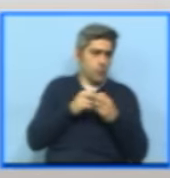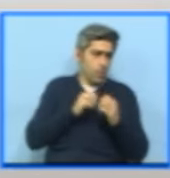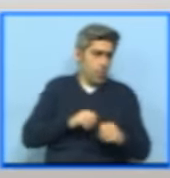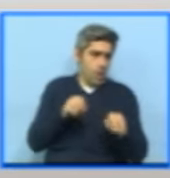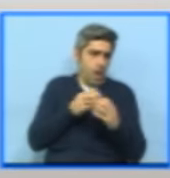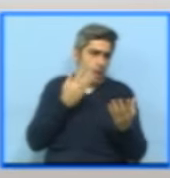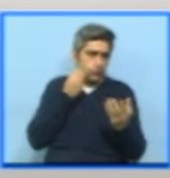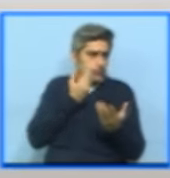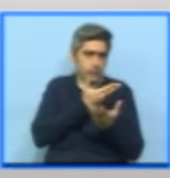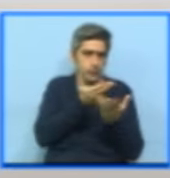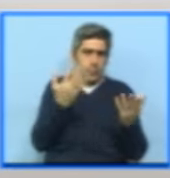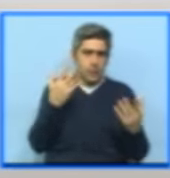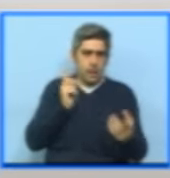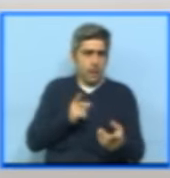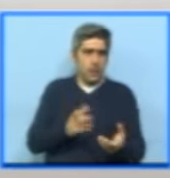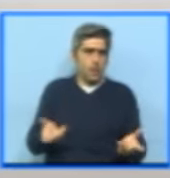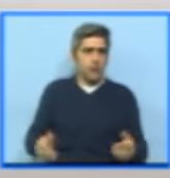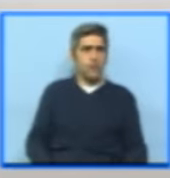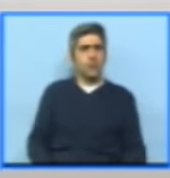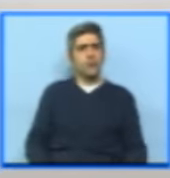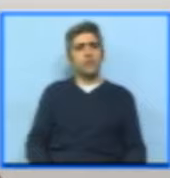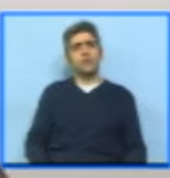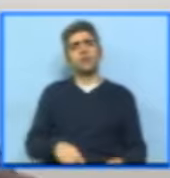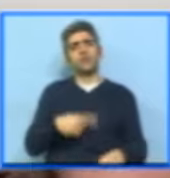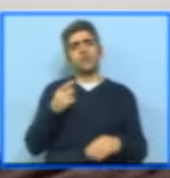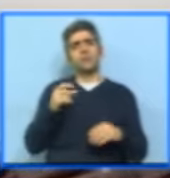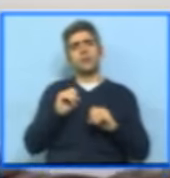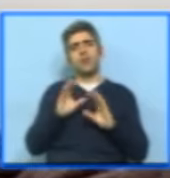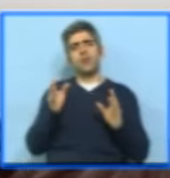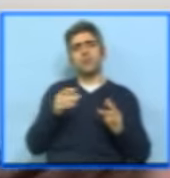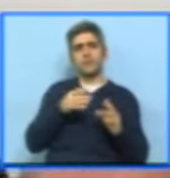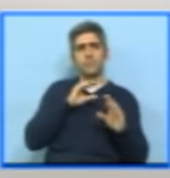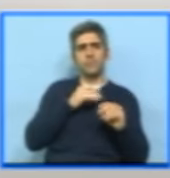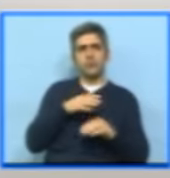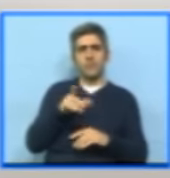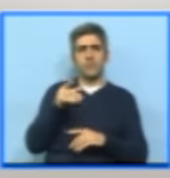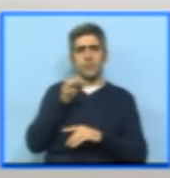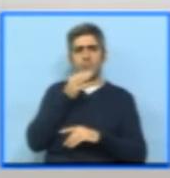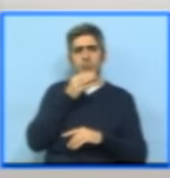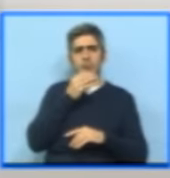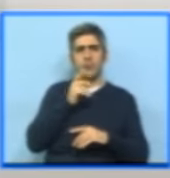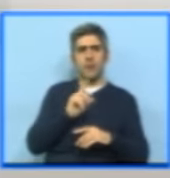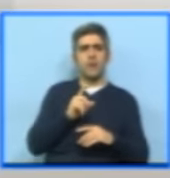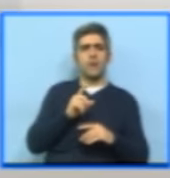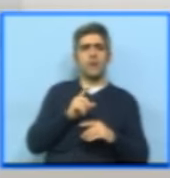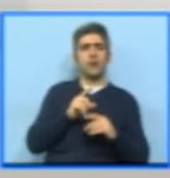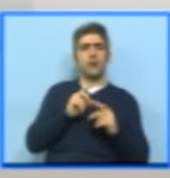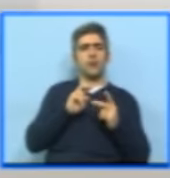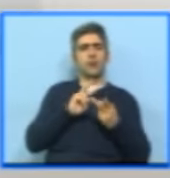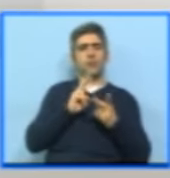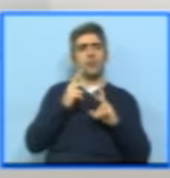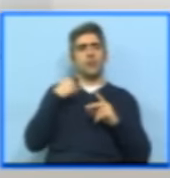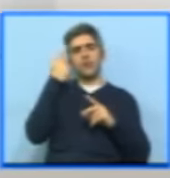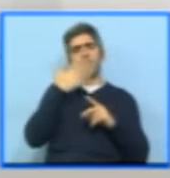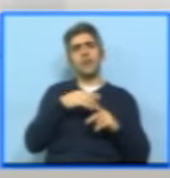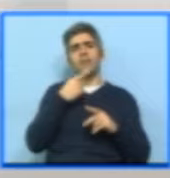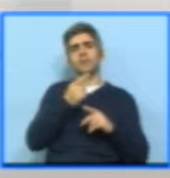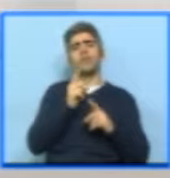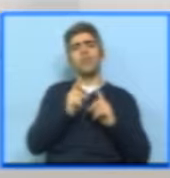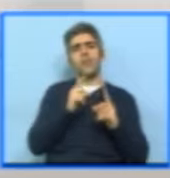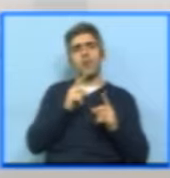mundo. Pronto, e depois, claro, mas isso já vamos conversar e o Padre Rego também já vai falar, a questão da transfiguração. O que é que isso quer